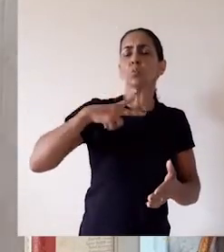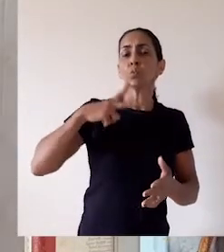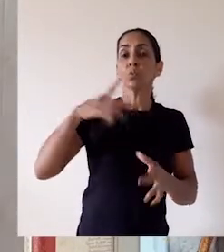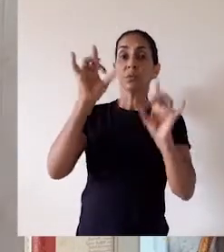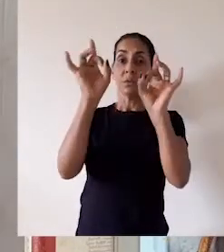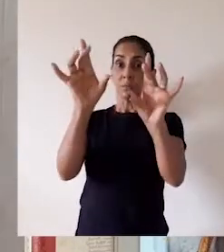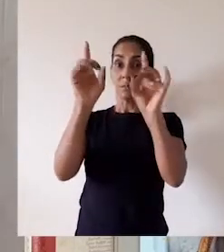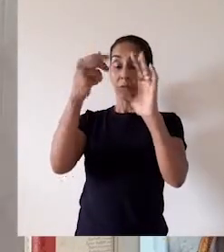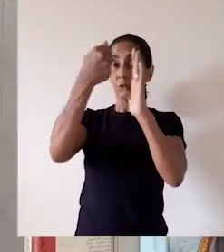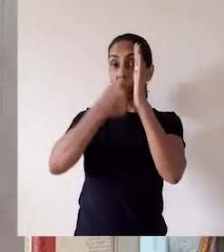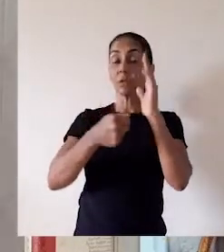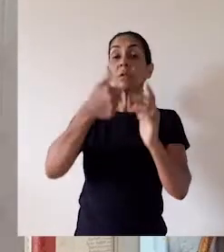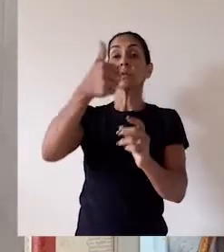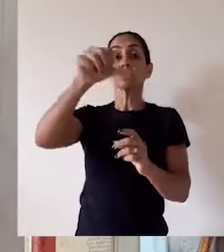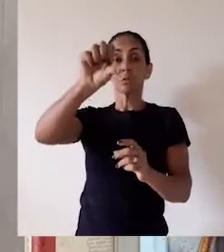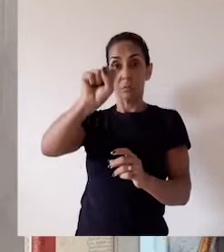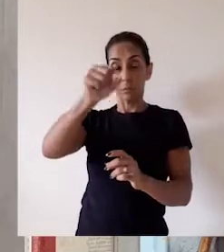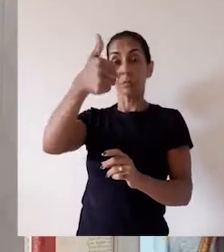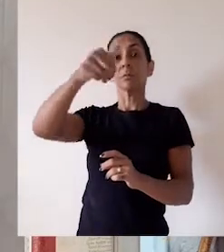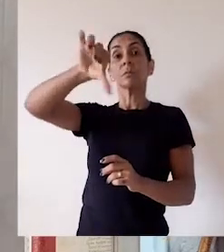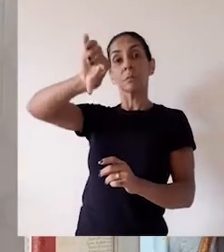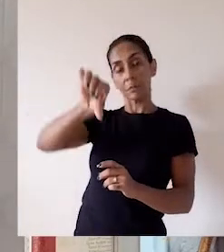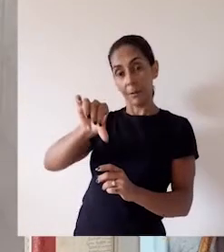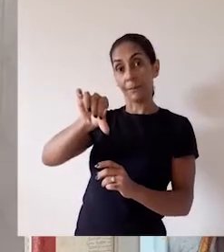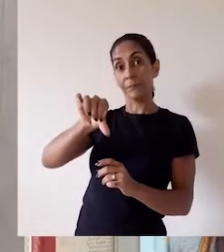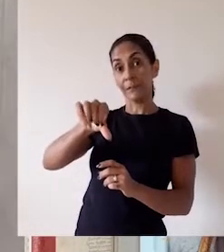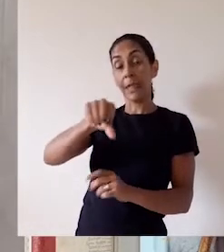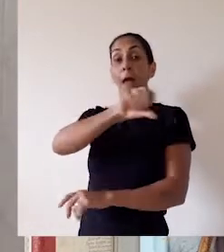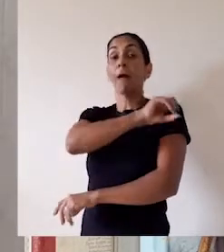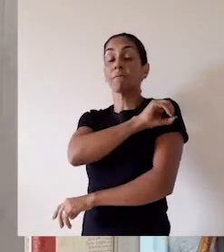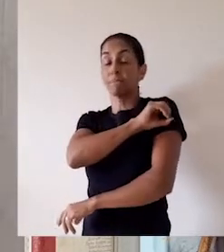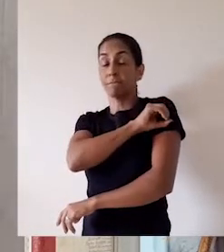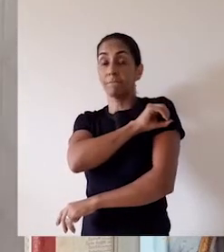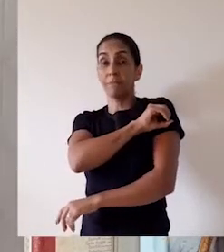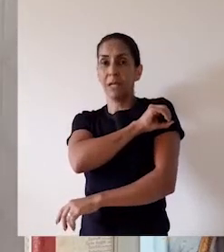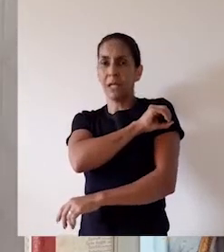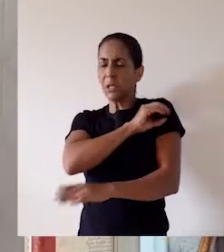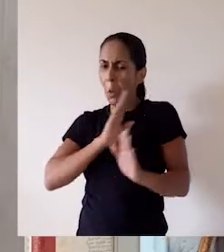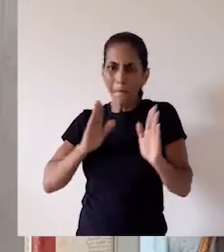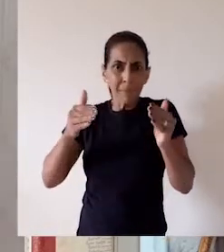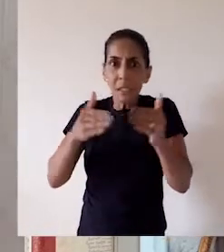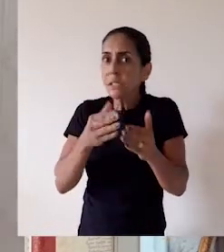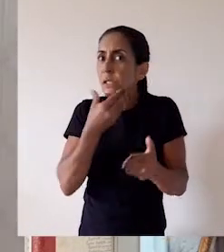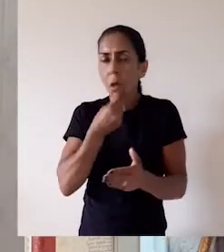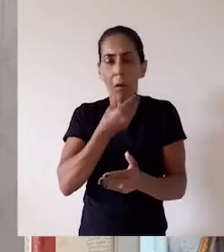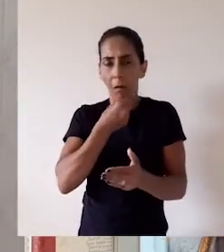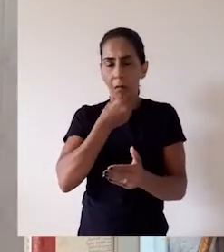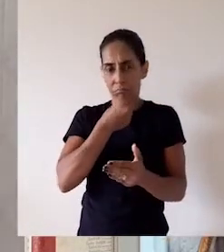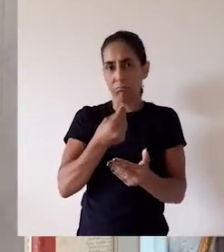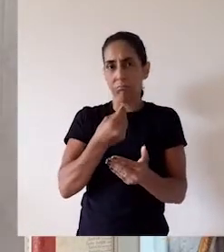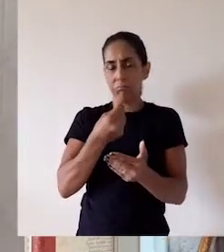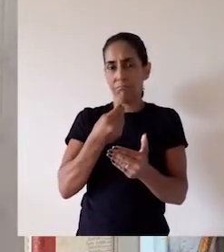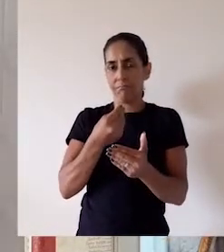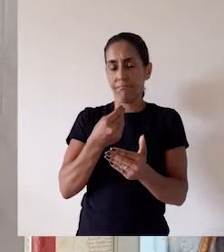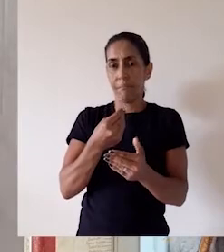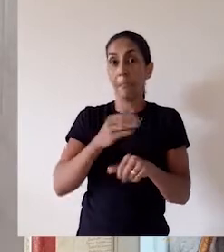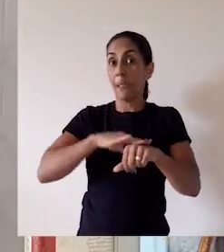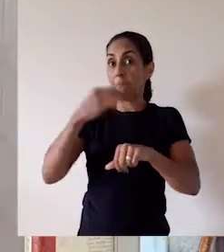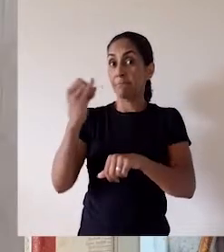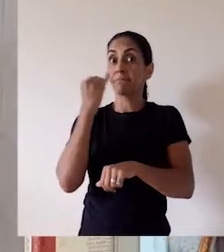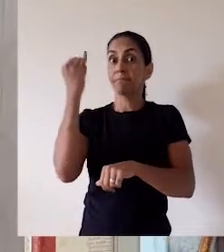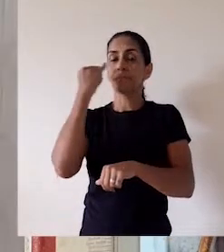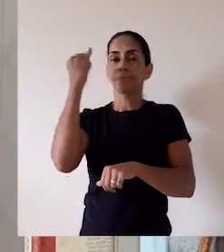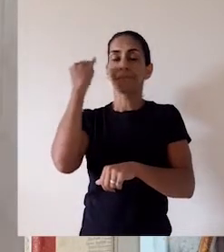histórias, especialmente nos séculos 18 e 19, onde a alfabetização era pertencente à classe masculina e